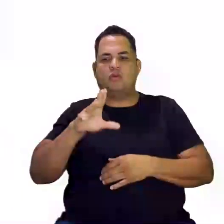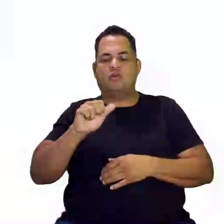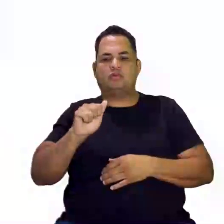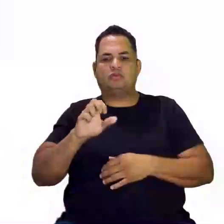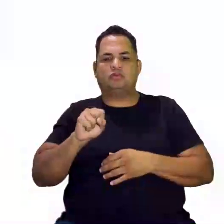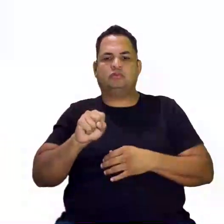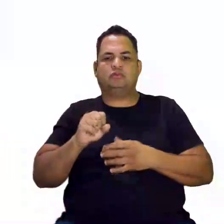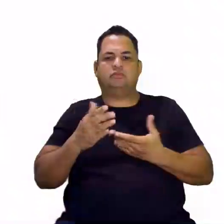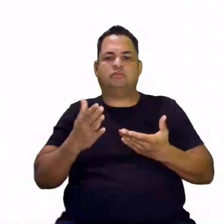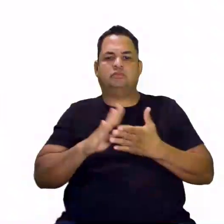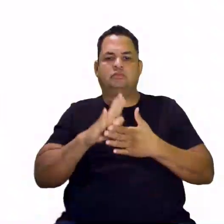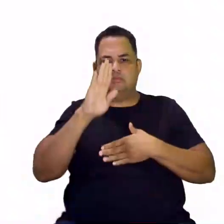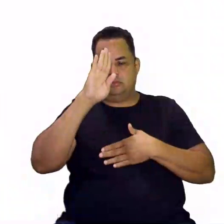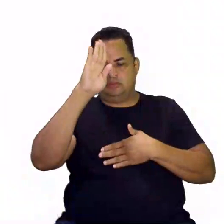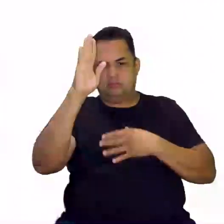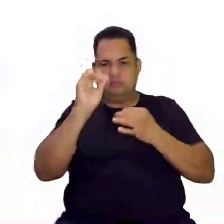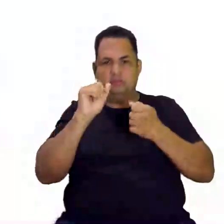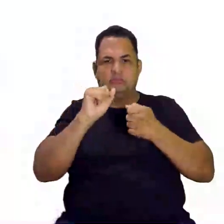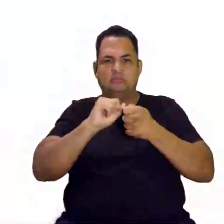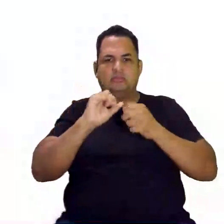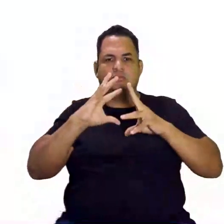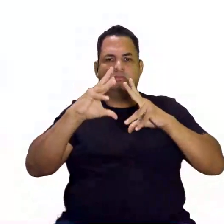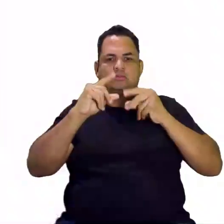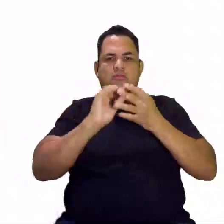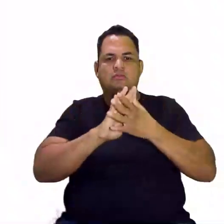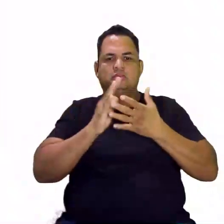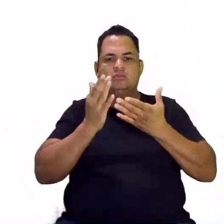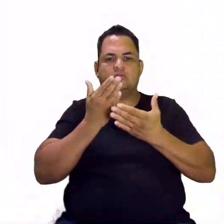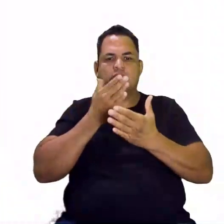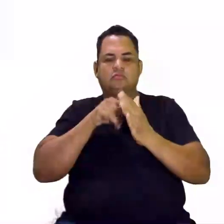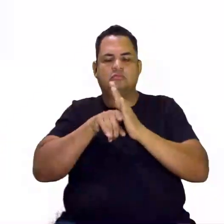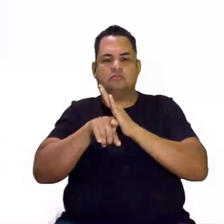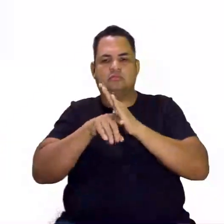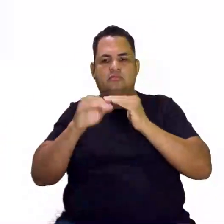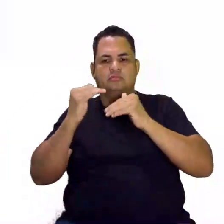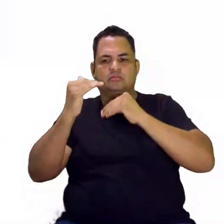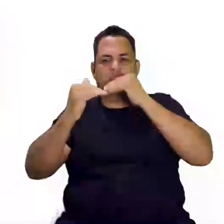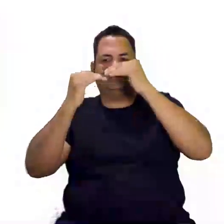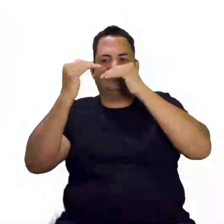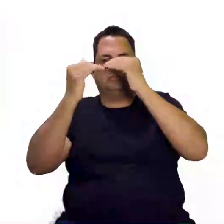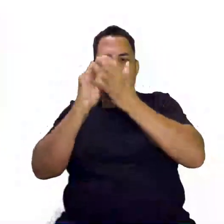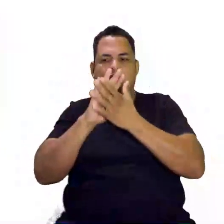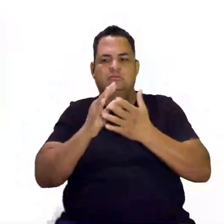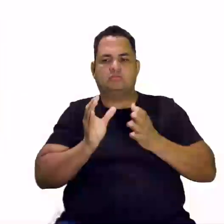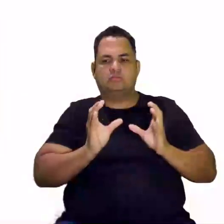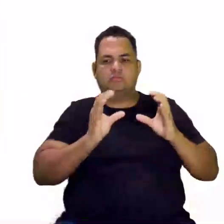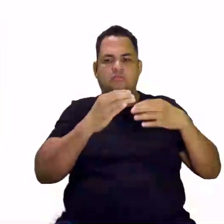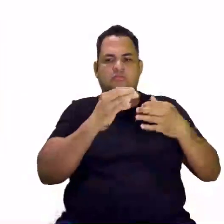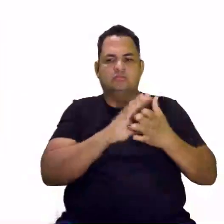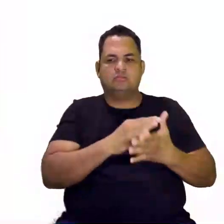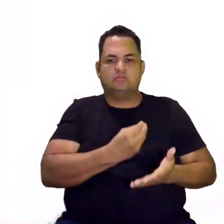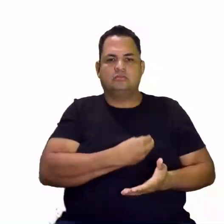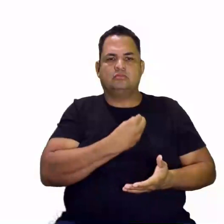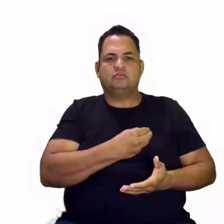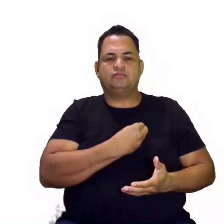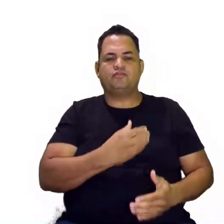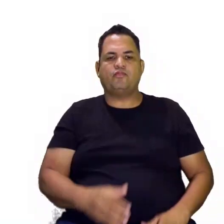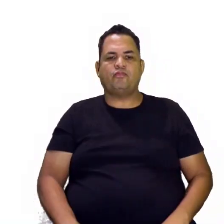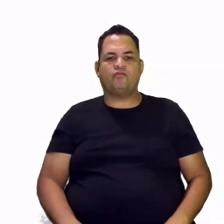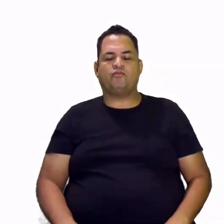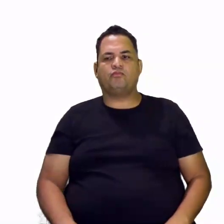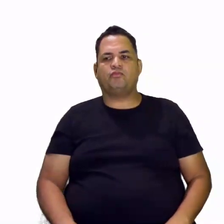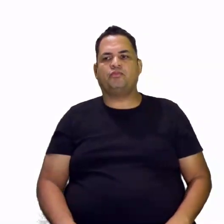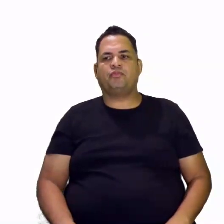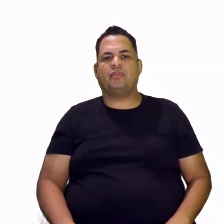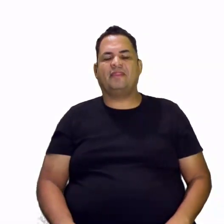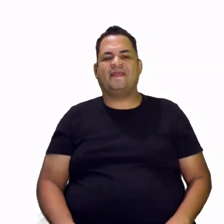foram fundamentais para a gente fazer todo o estudo evolutivo desses grupos de seres vivos, tá? Então, vamos falar